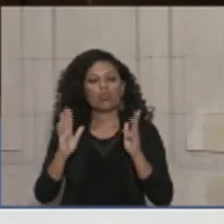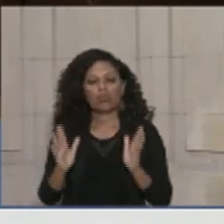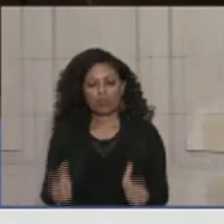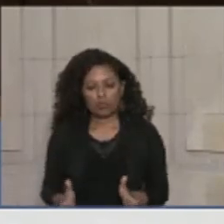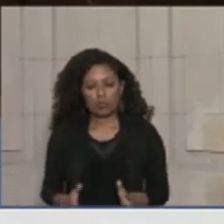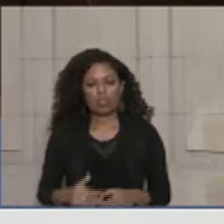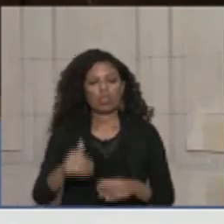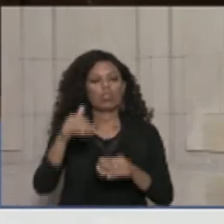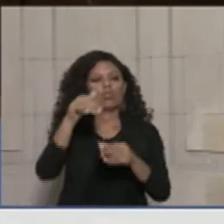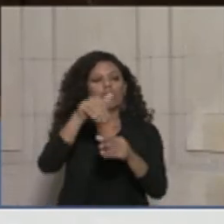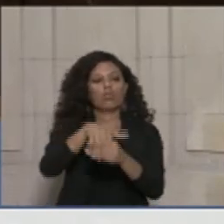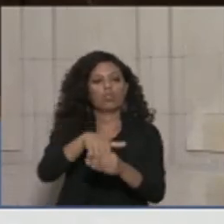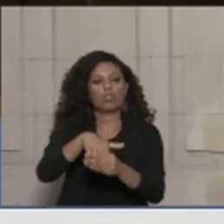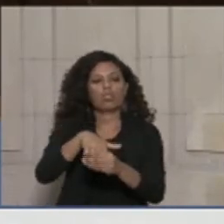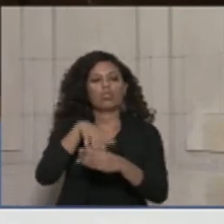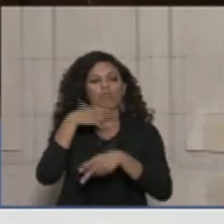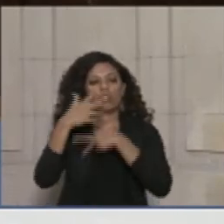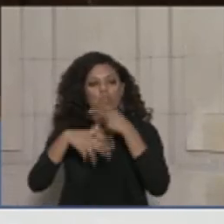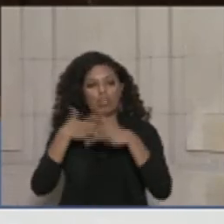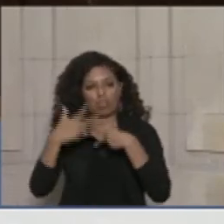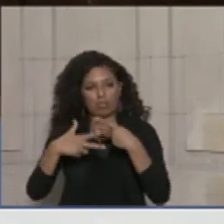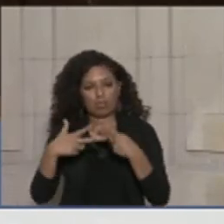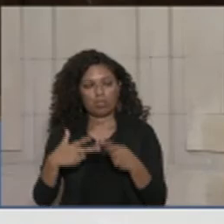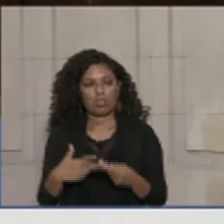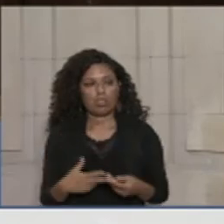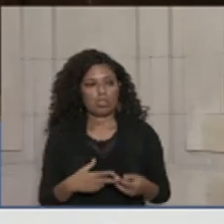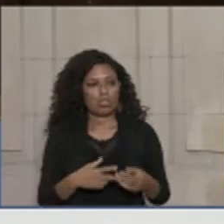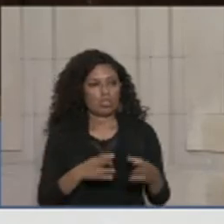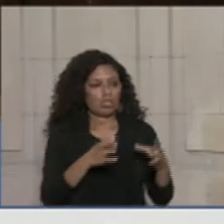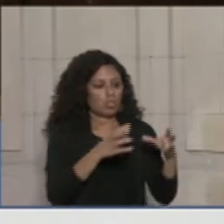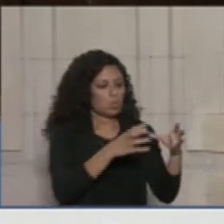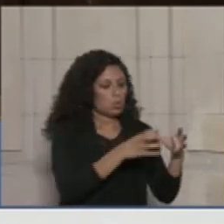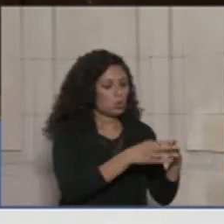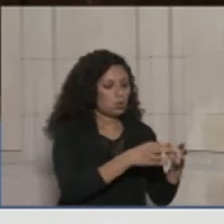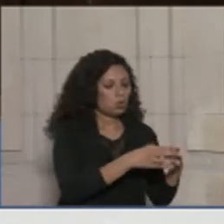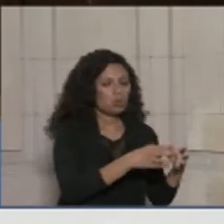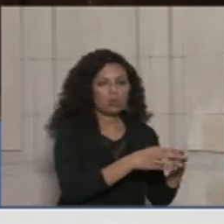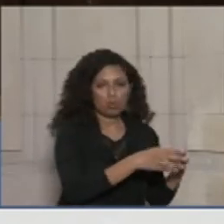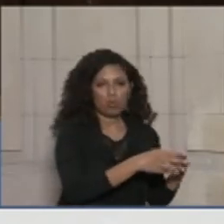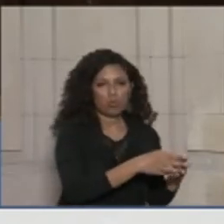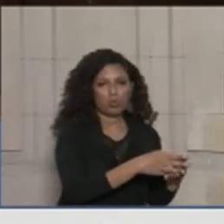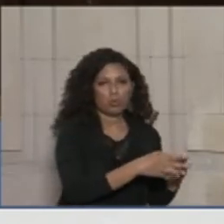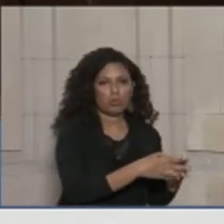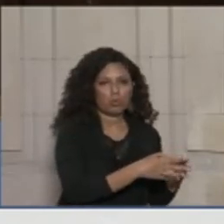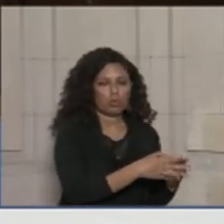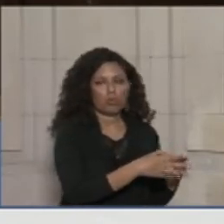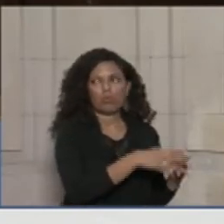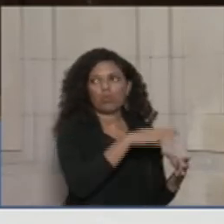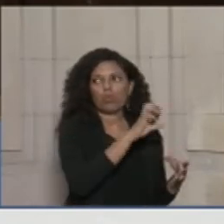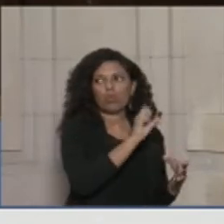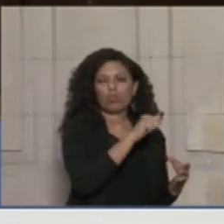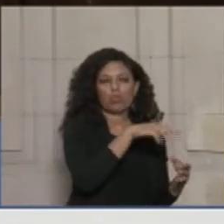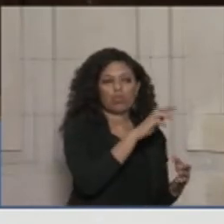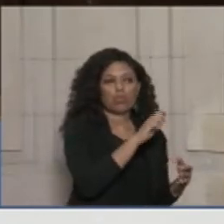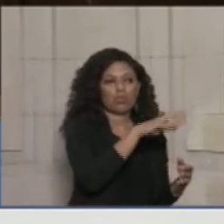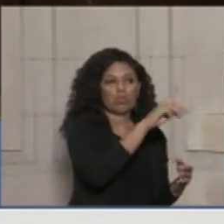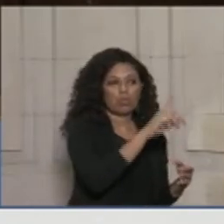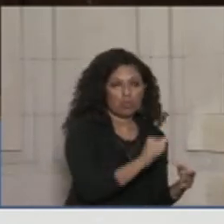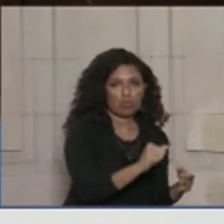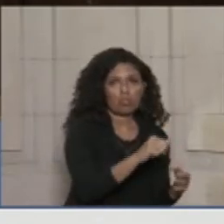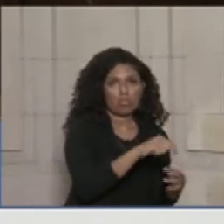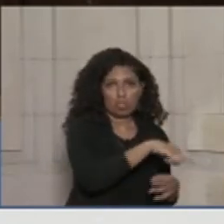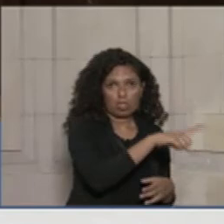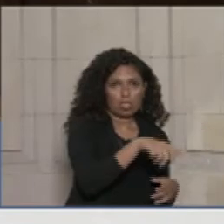processo eleitoral, que essa esquerda que traz esses temas tão nocivos e tão malignos para a sociedade, teria